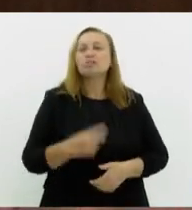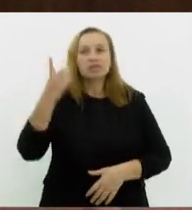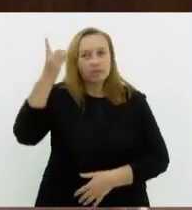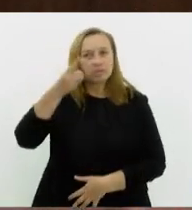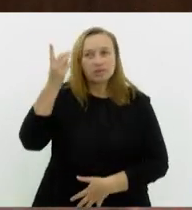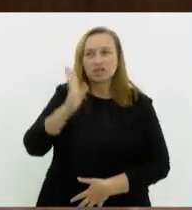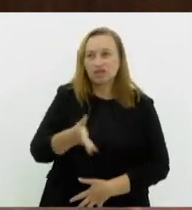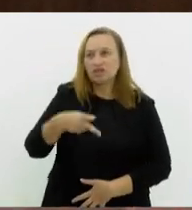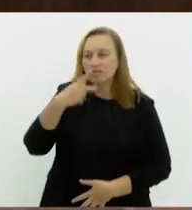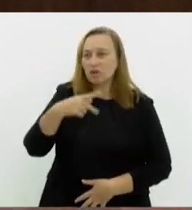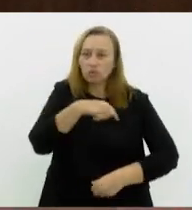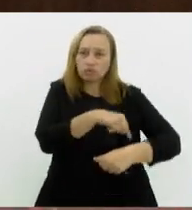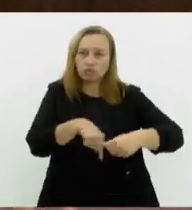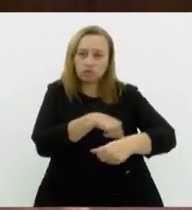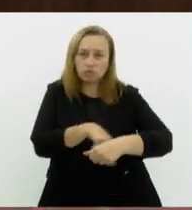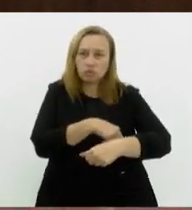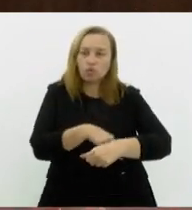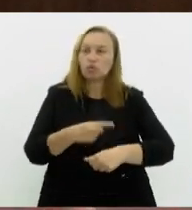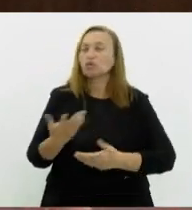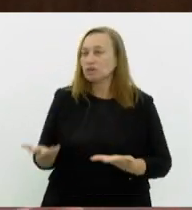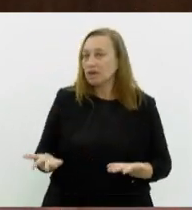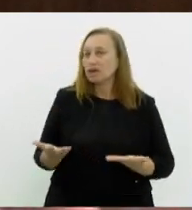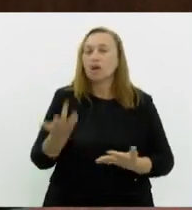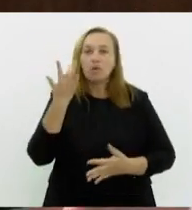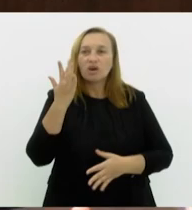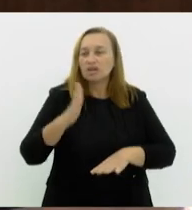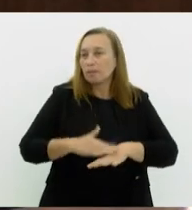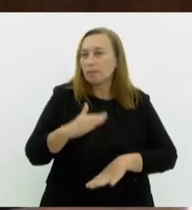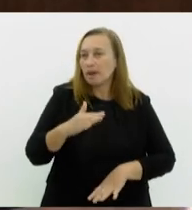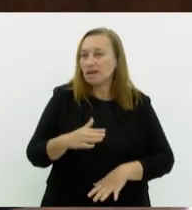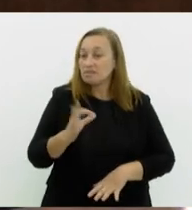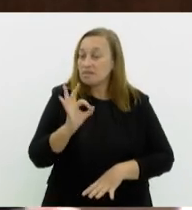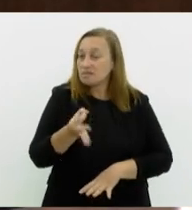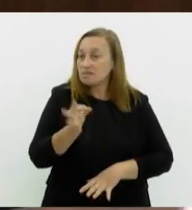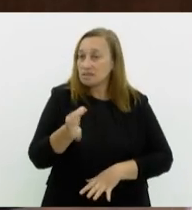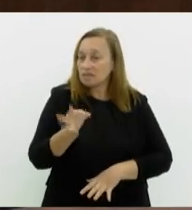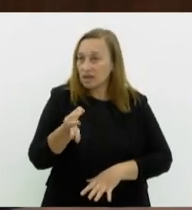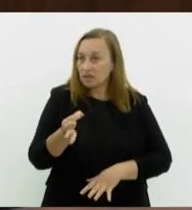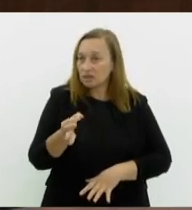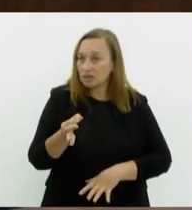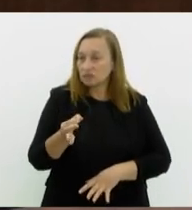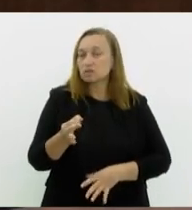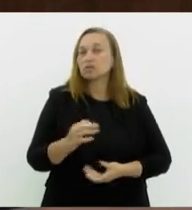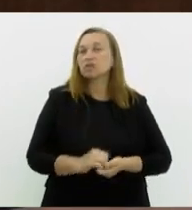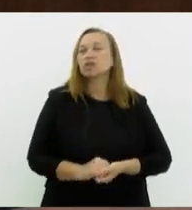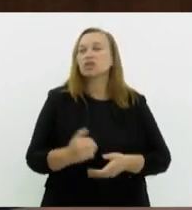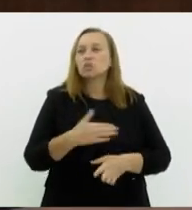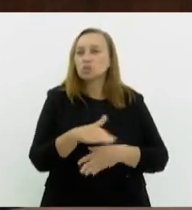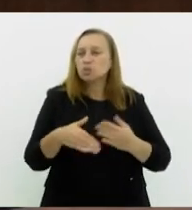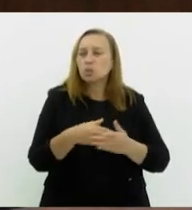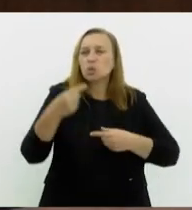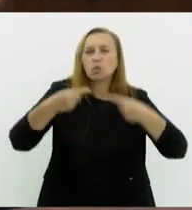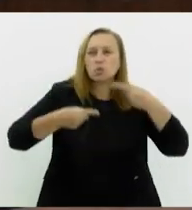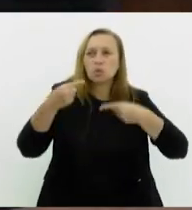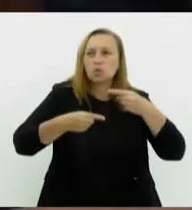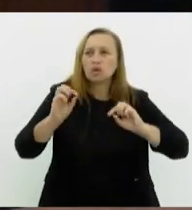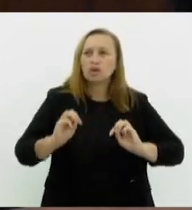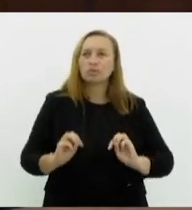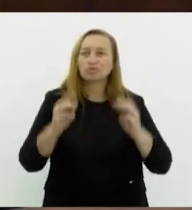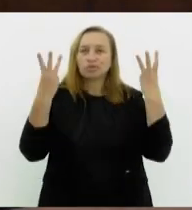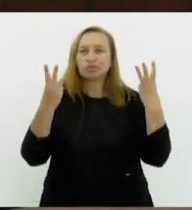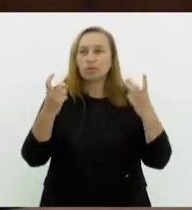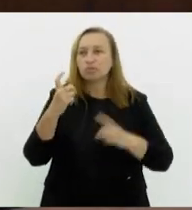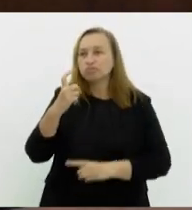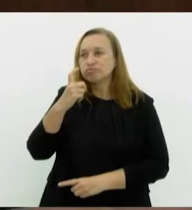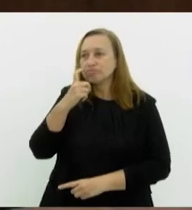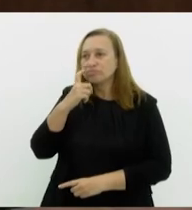aqui, gastronômico. Acho que está mais que provado e para aqueles... que debateram muito sobre o show da Madonna,